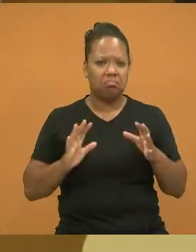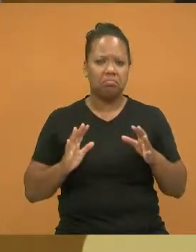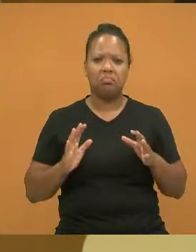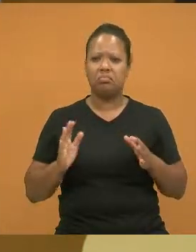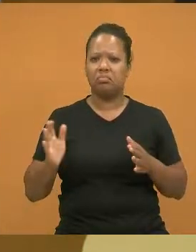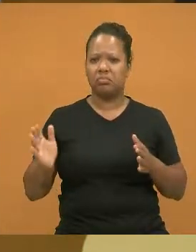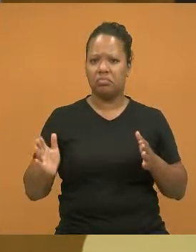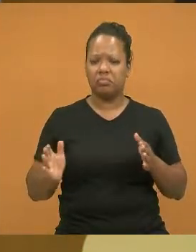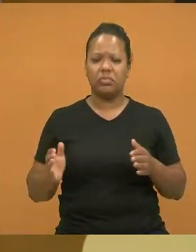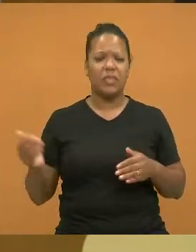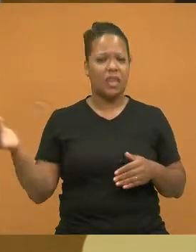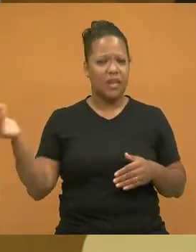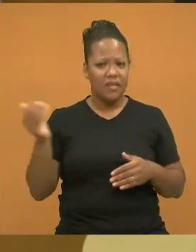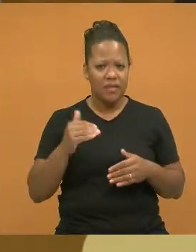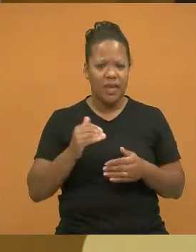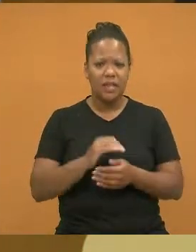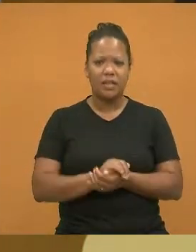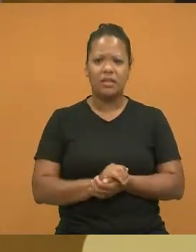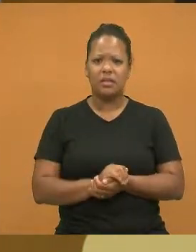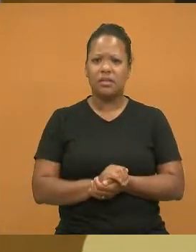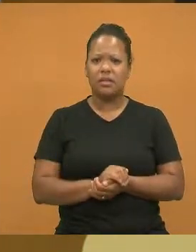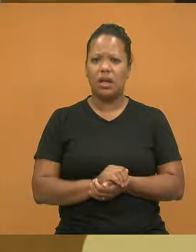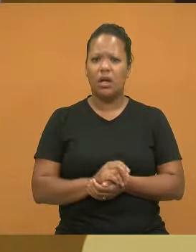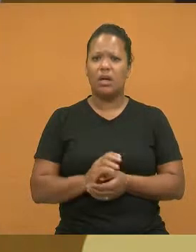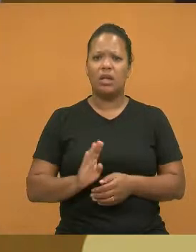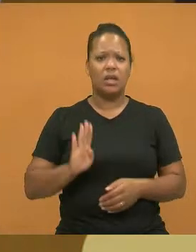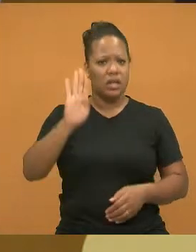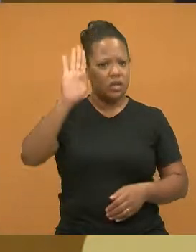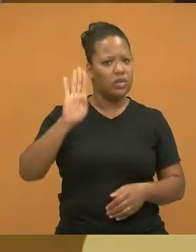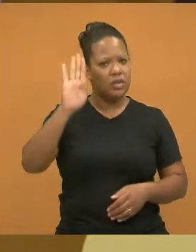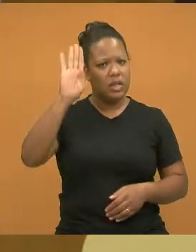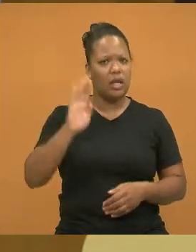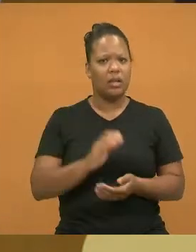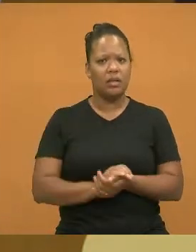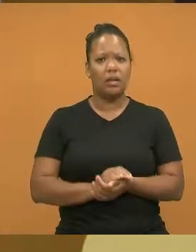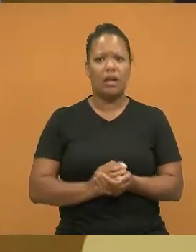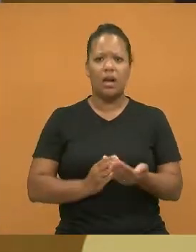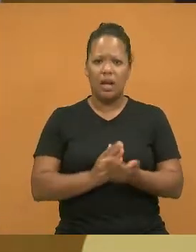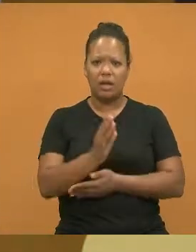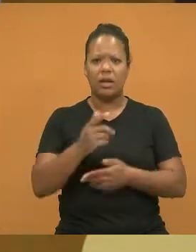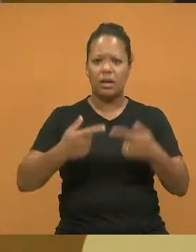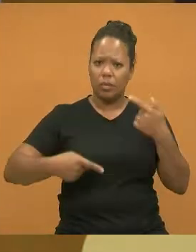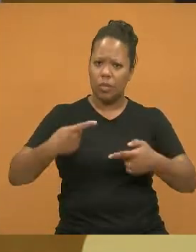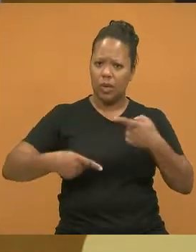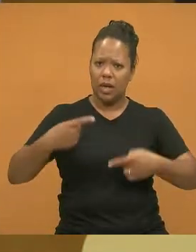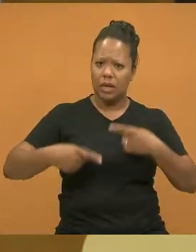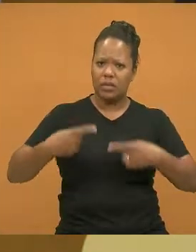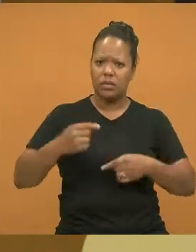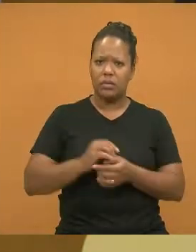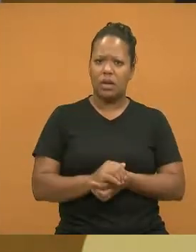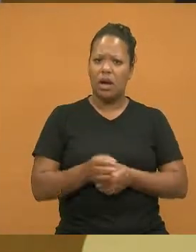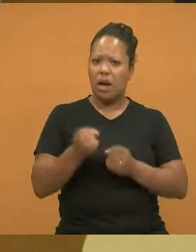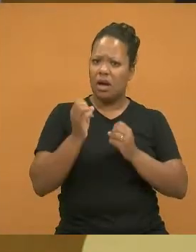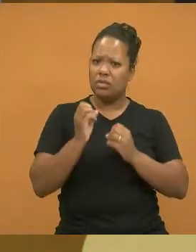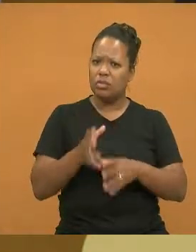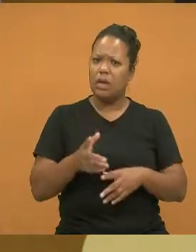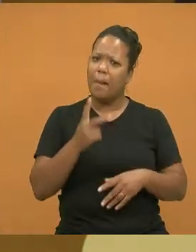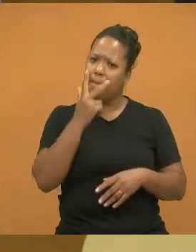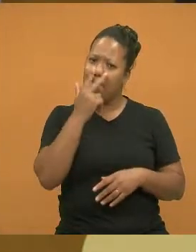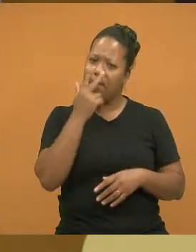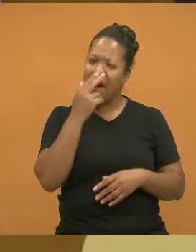candidate e venha exercer as suas funções do legislativo e do executivo. E o que muito me estranha é que às vezes a atitude parece até